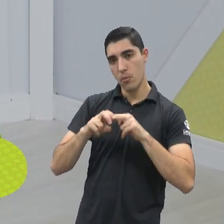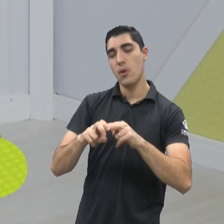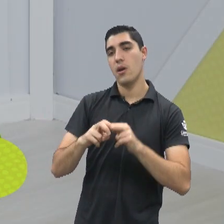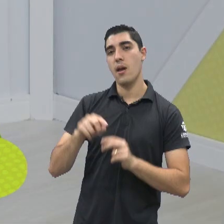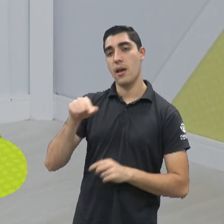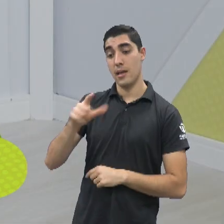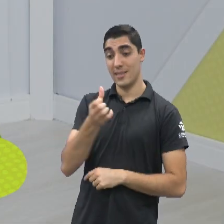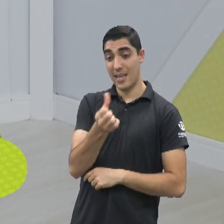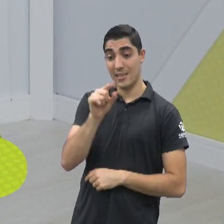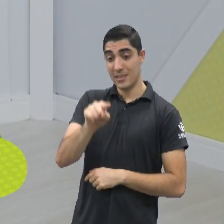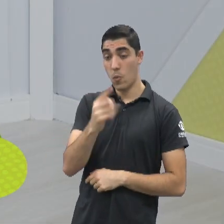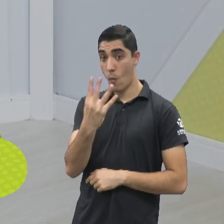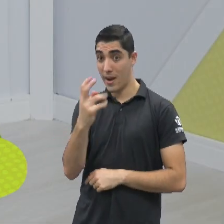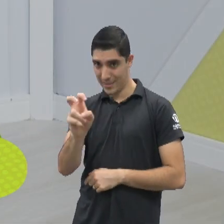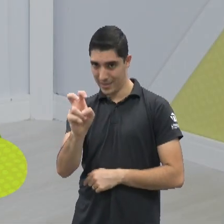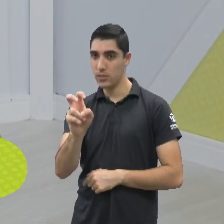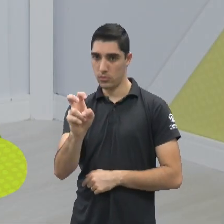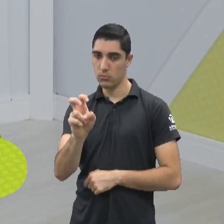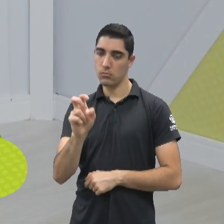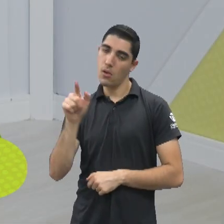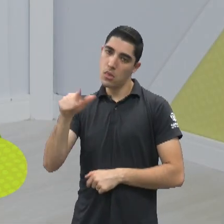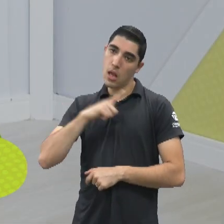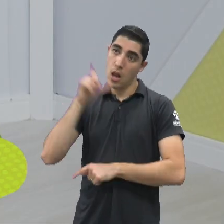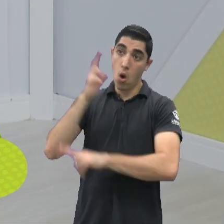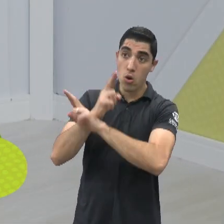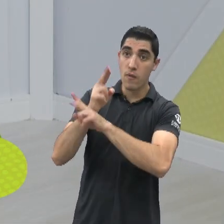terminal para levar os torcedores aí, quem sabe